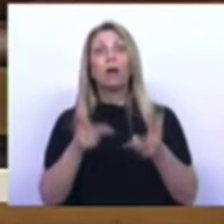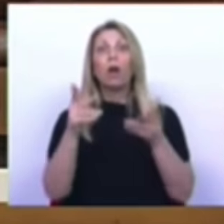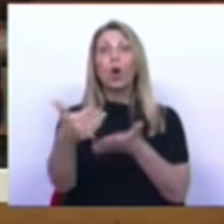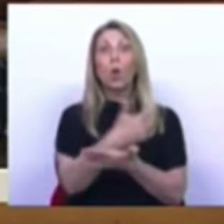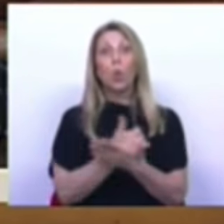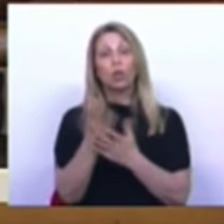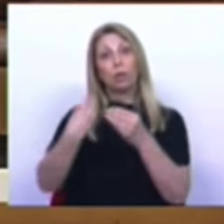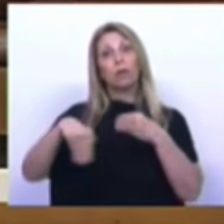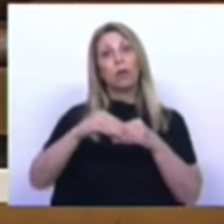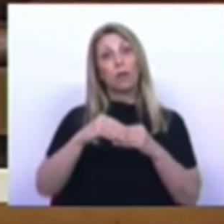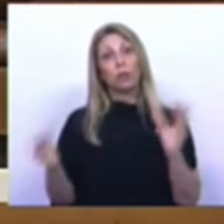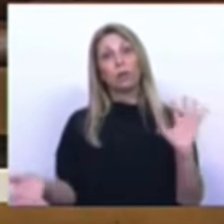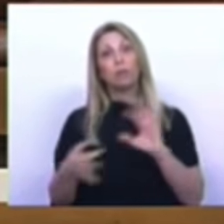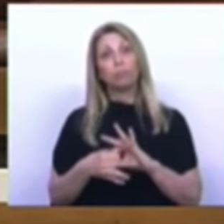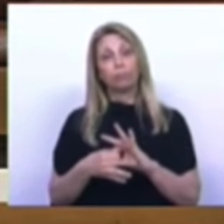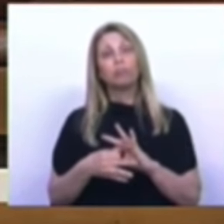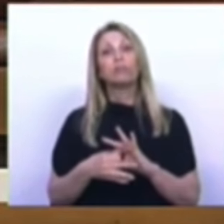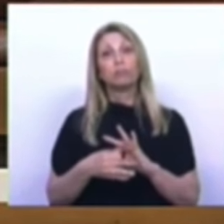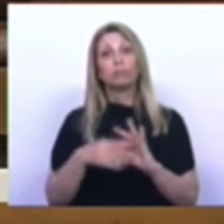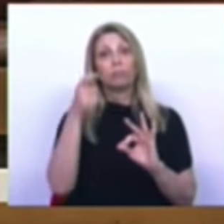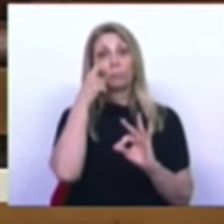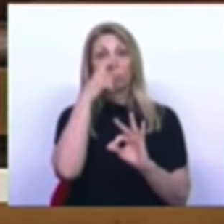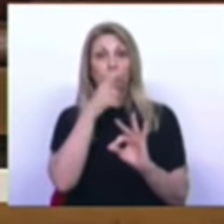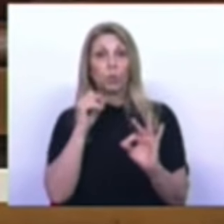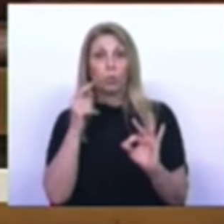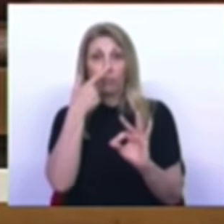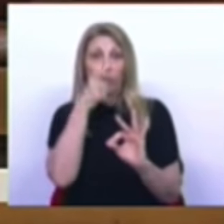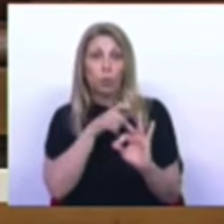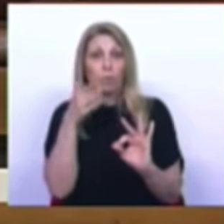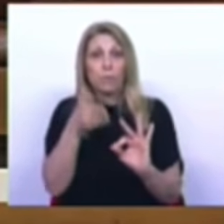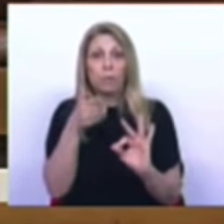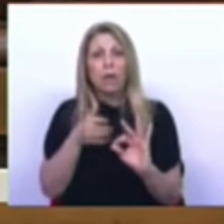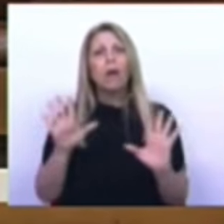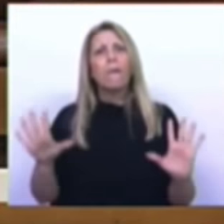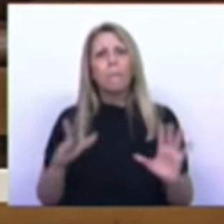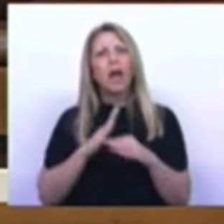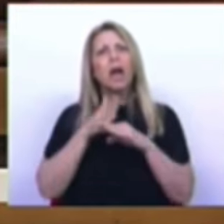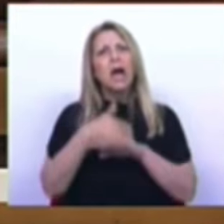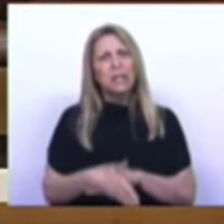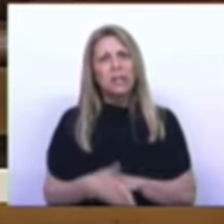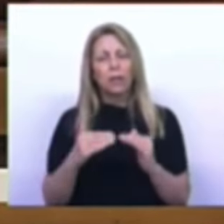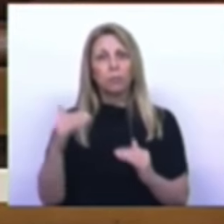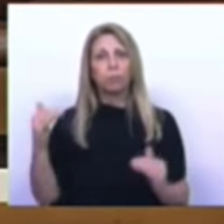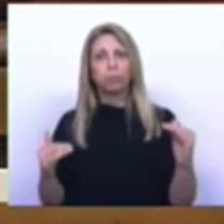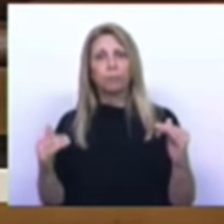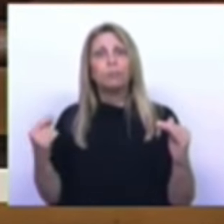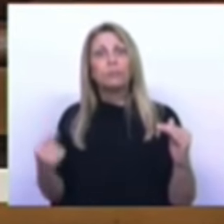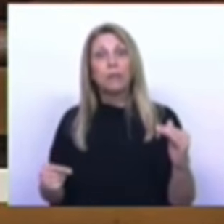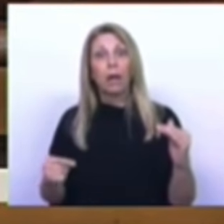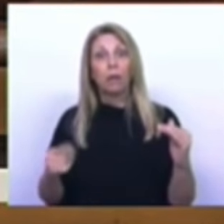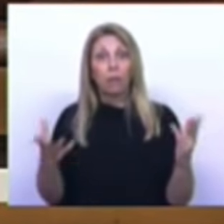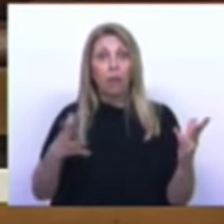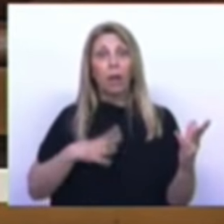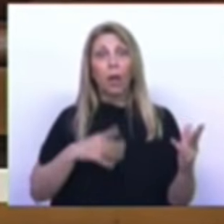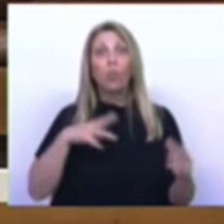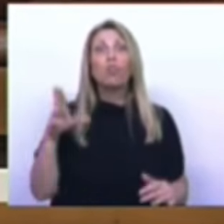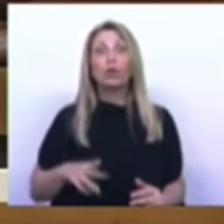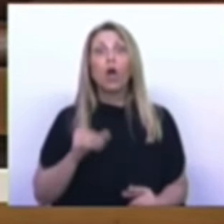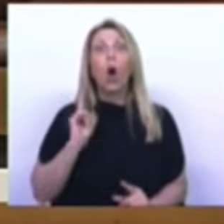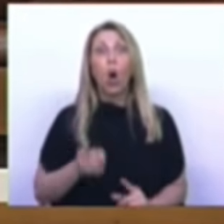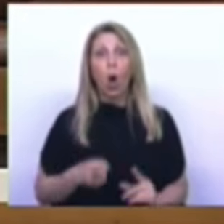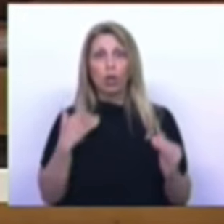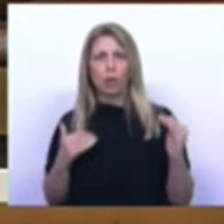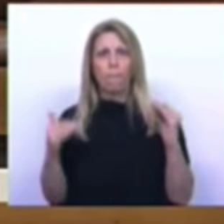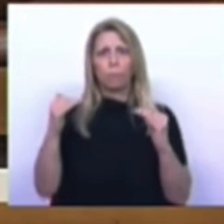adicionais, do ponto de vista dos utilizadores, mas continua a haver um acesso completamente desnivelado. E o que se quer é que Portugal esteja nas melhores